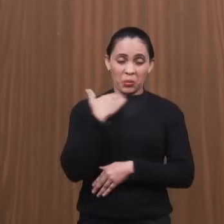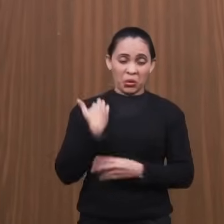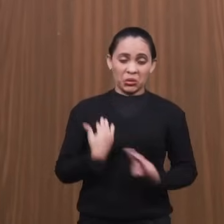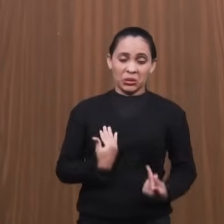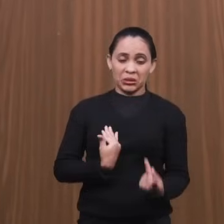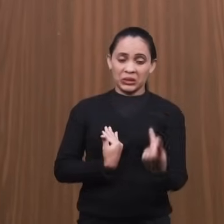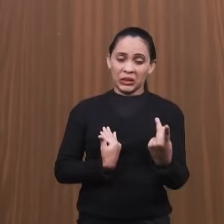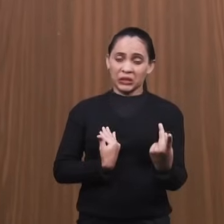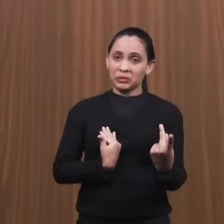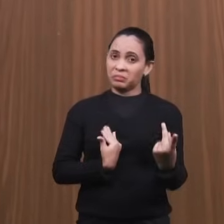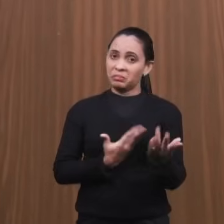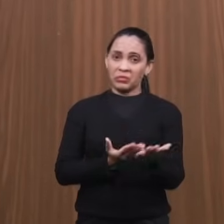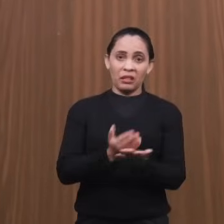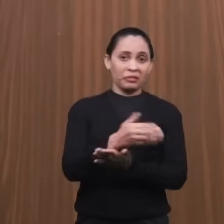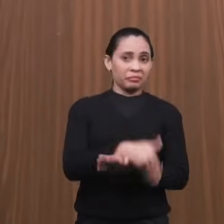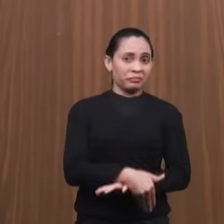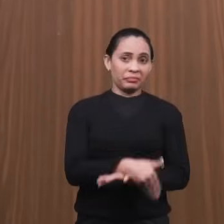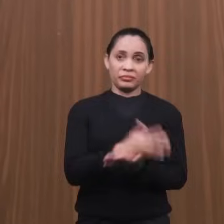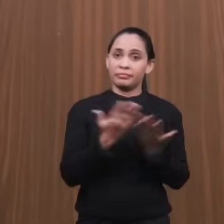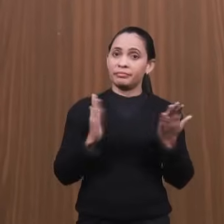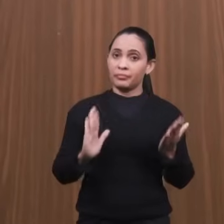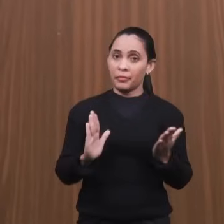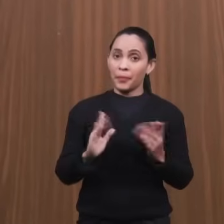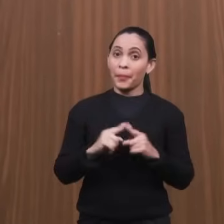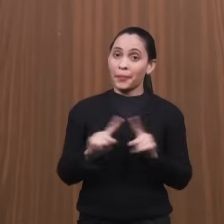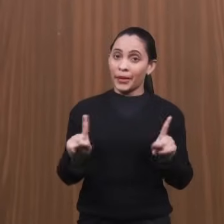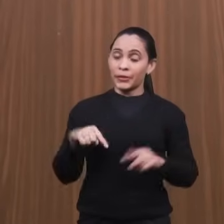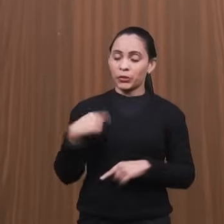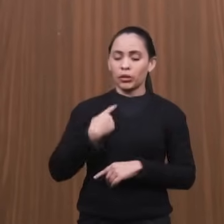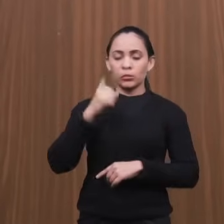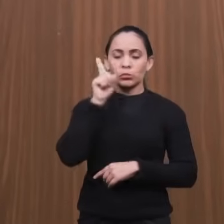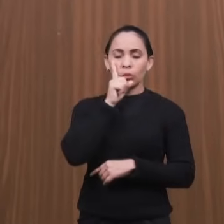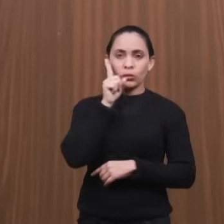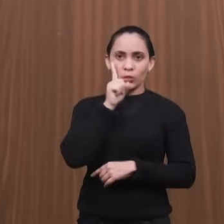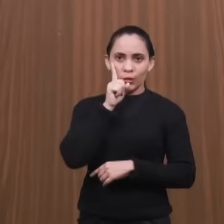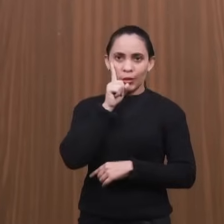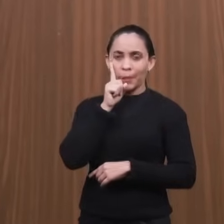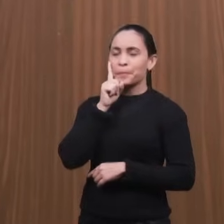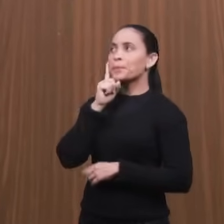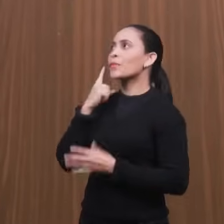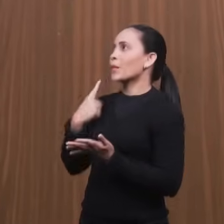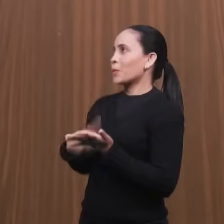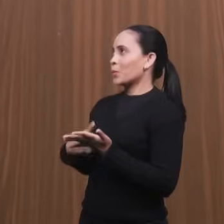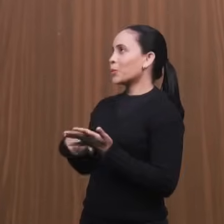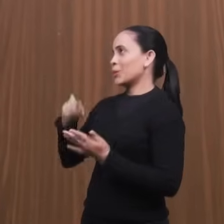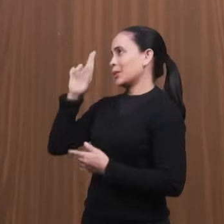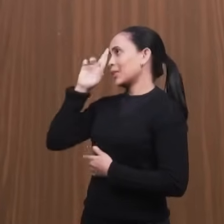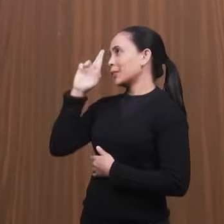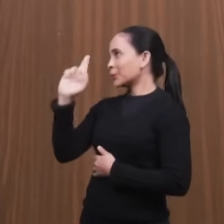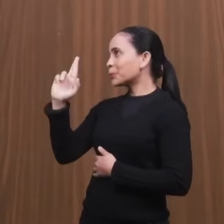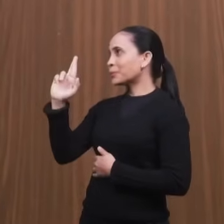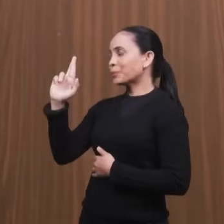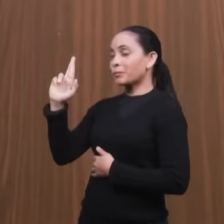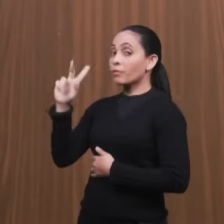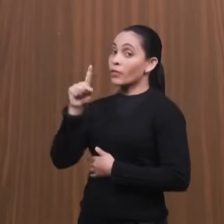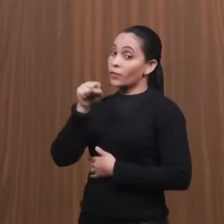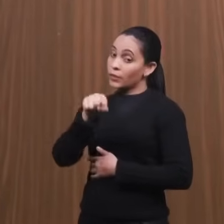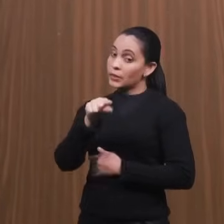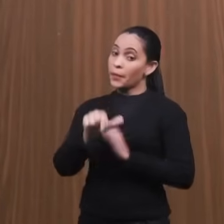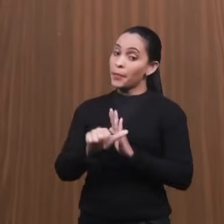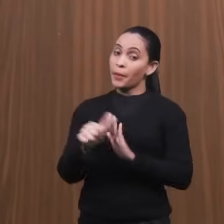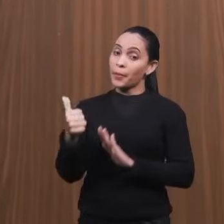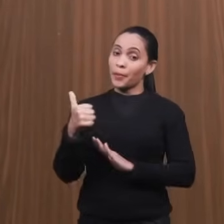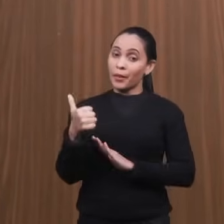condenados. Mas eu e você renovamos todos os dias nosso voto diante do Senhor. E você que está nos ouvindo pela